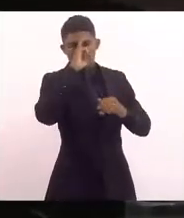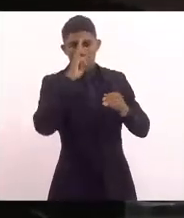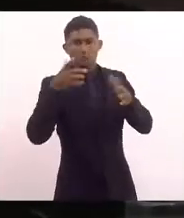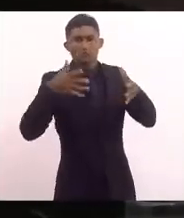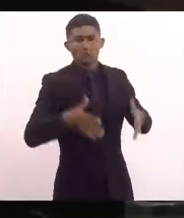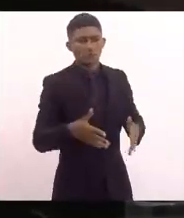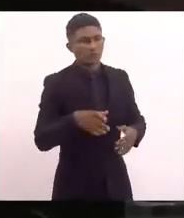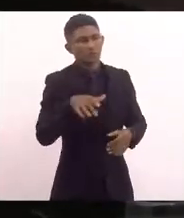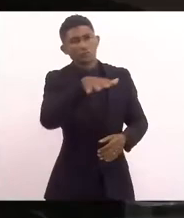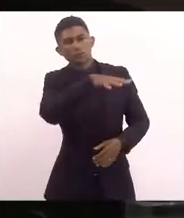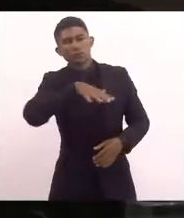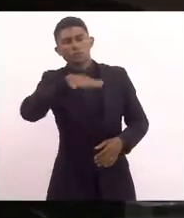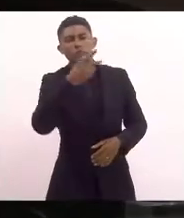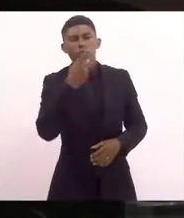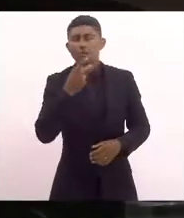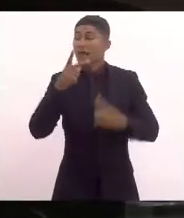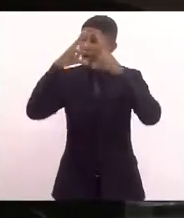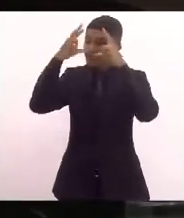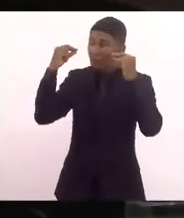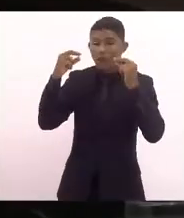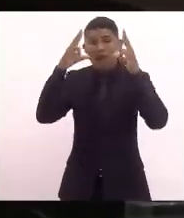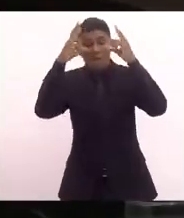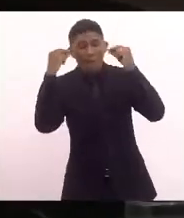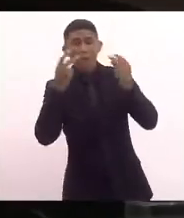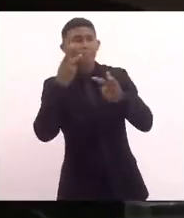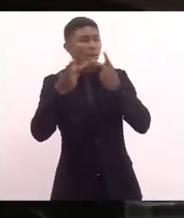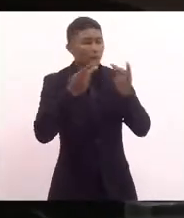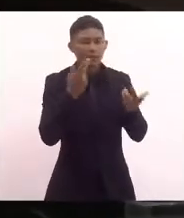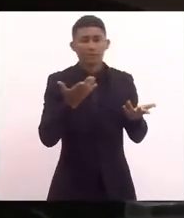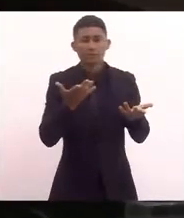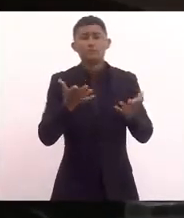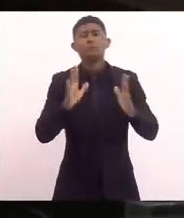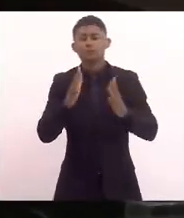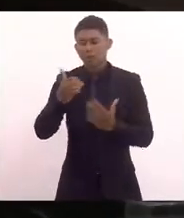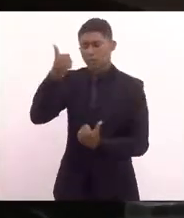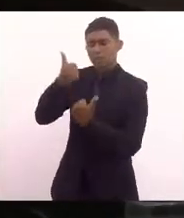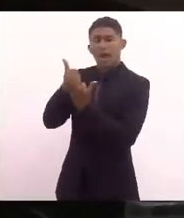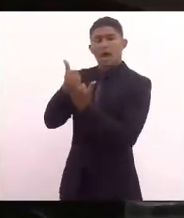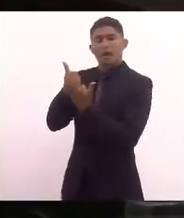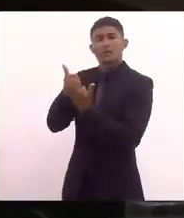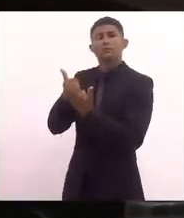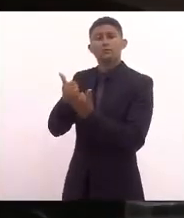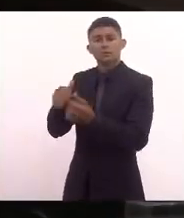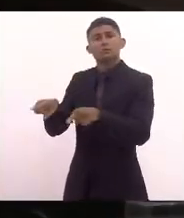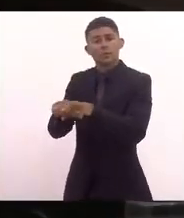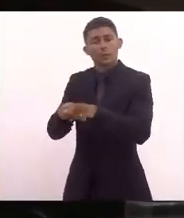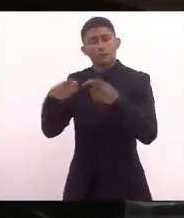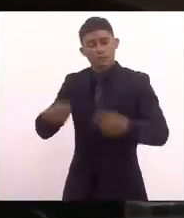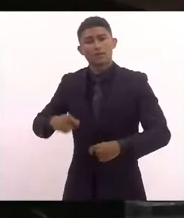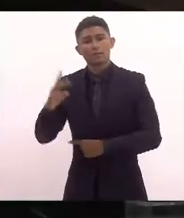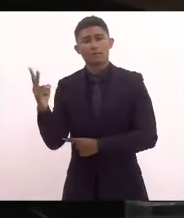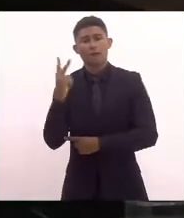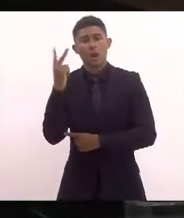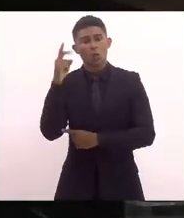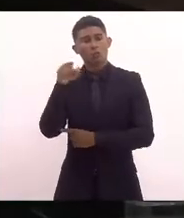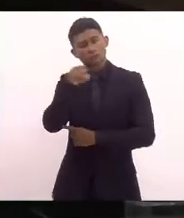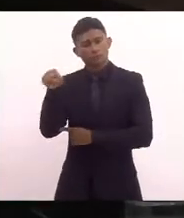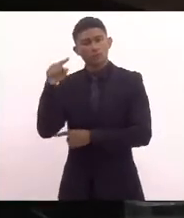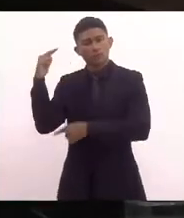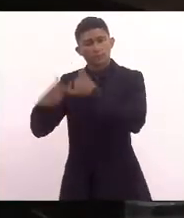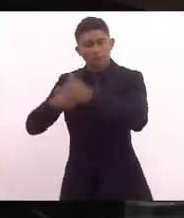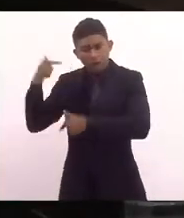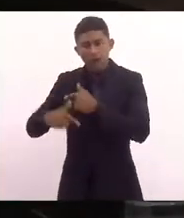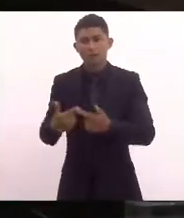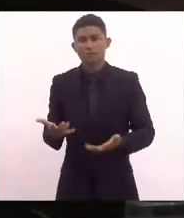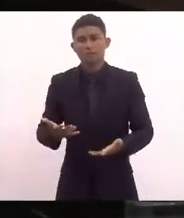enfermeiro, os técnicos de enfermagem e auxiliares têm que se valorizar dentro da sua profissão.